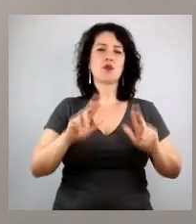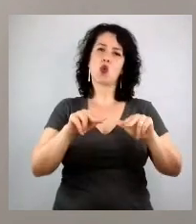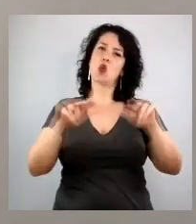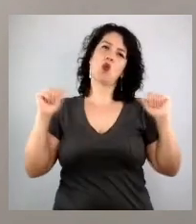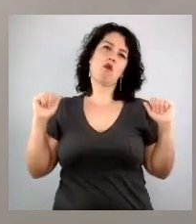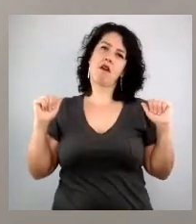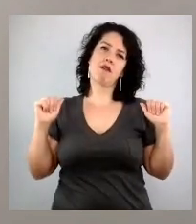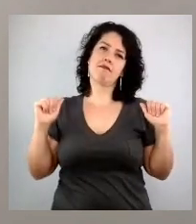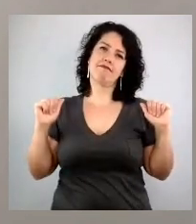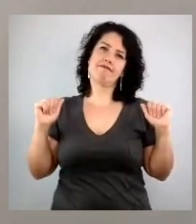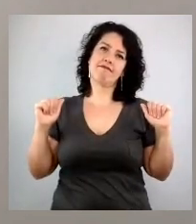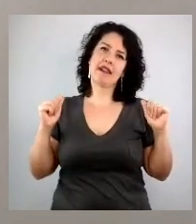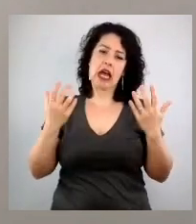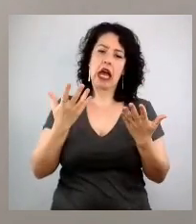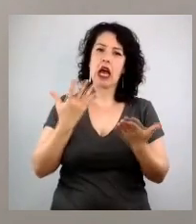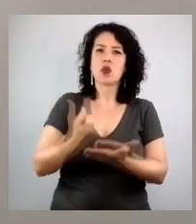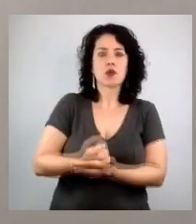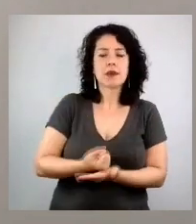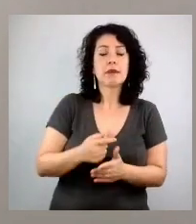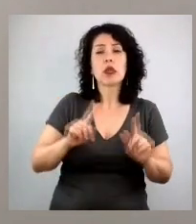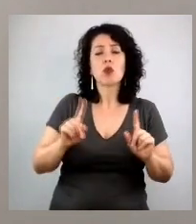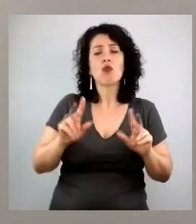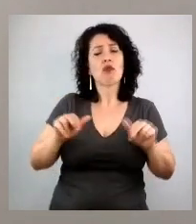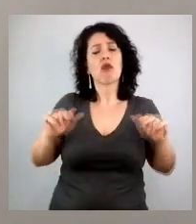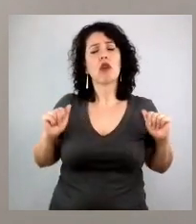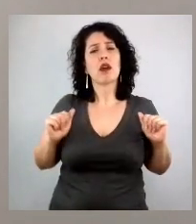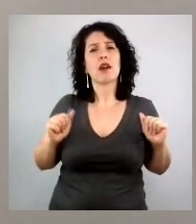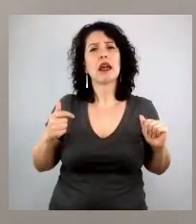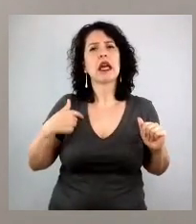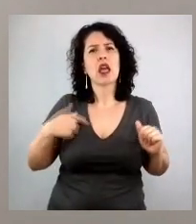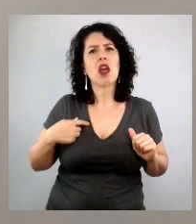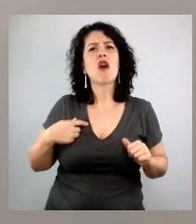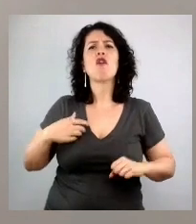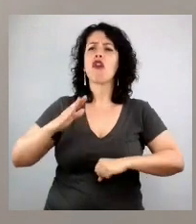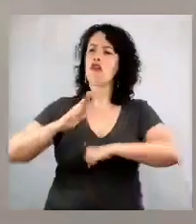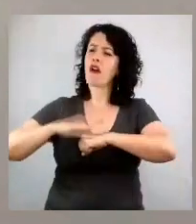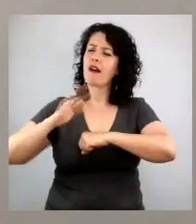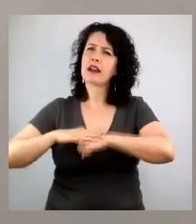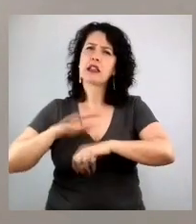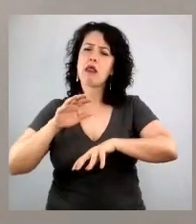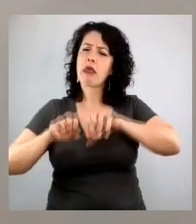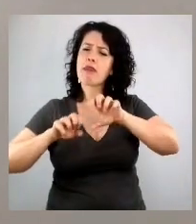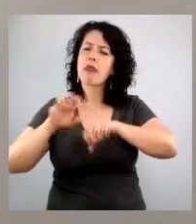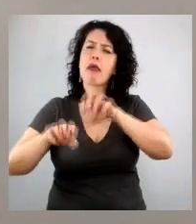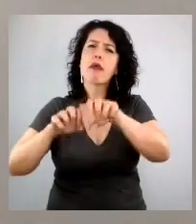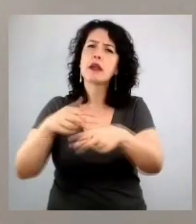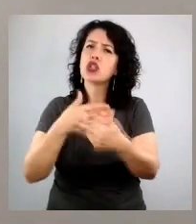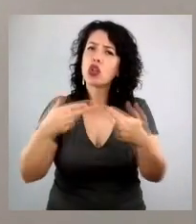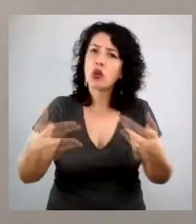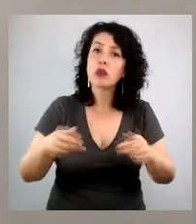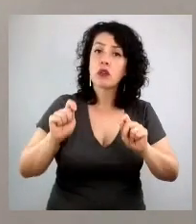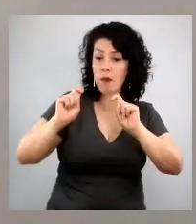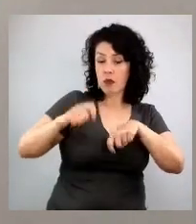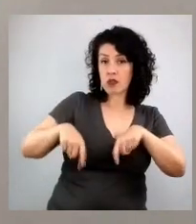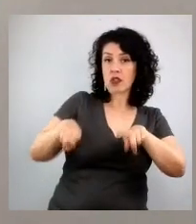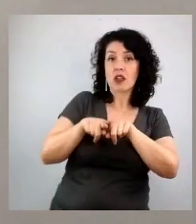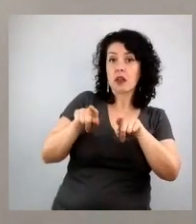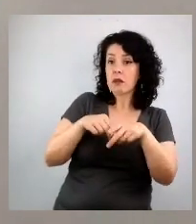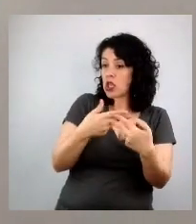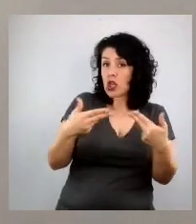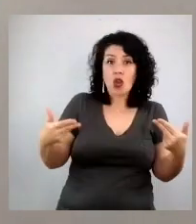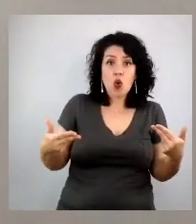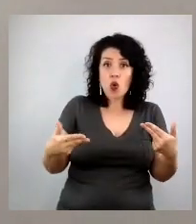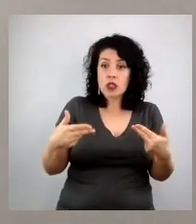coisas que estavam ao meu alcance e as que não estavam ao meu alcance também, assim, de acordo com as oportunidades que surgiam, algumas a gente